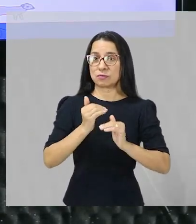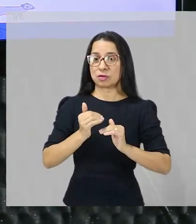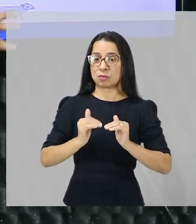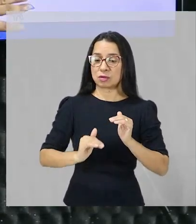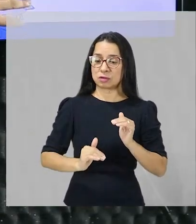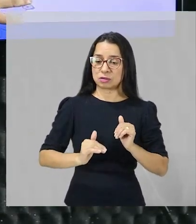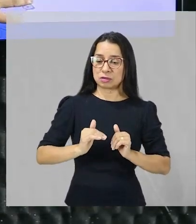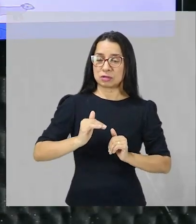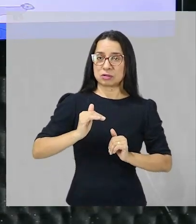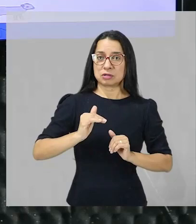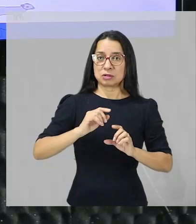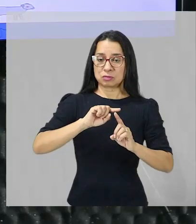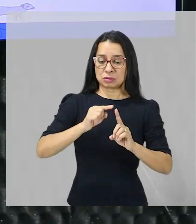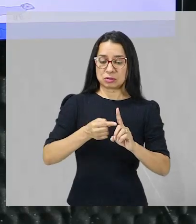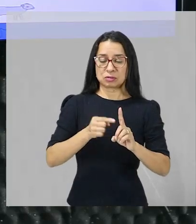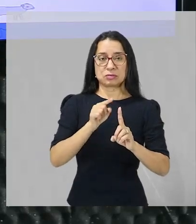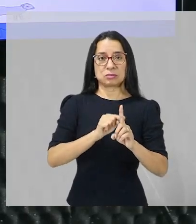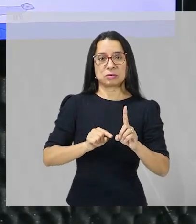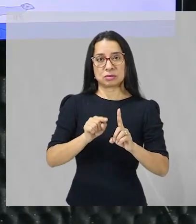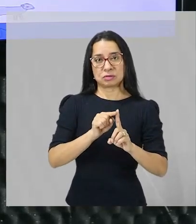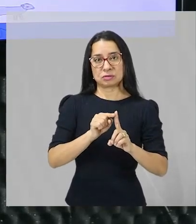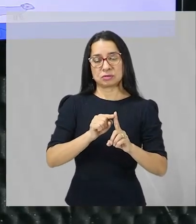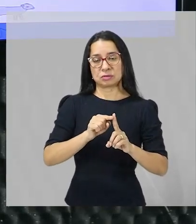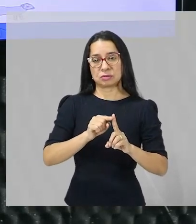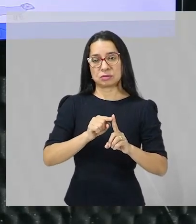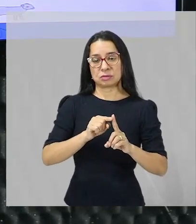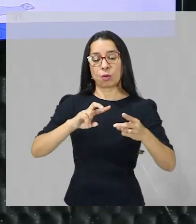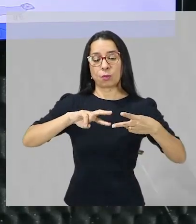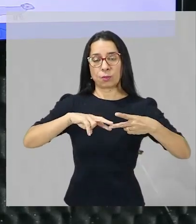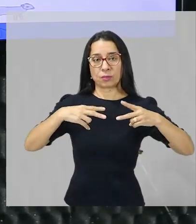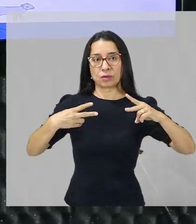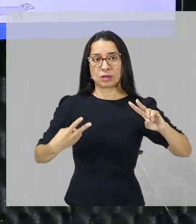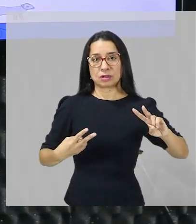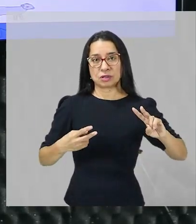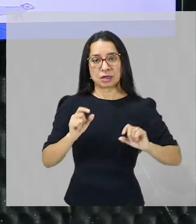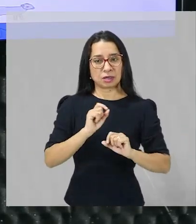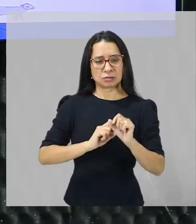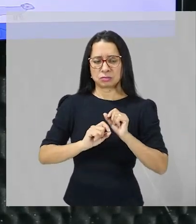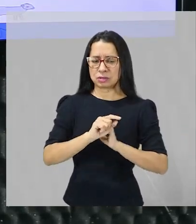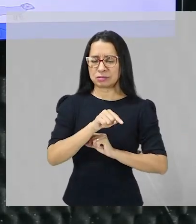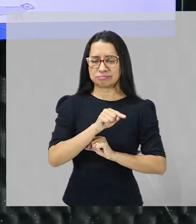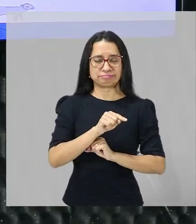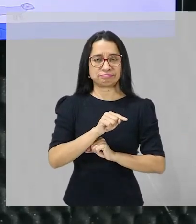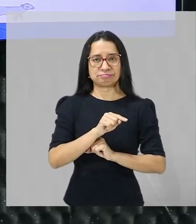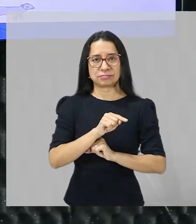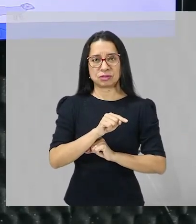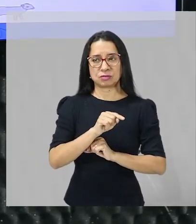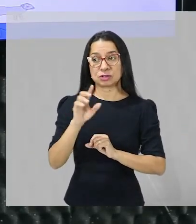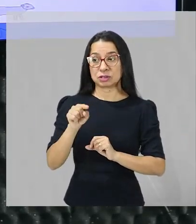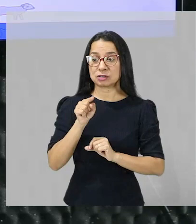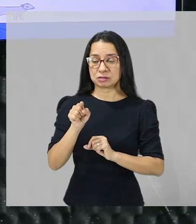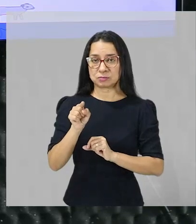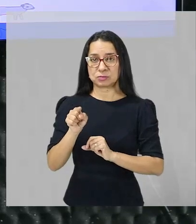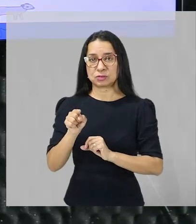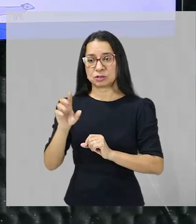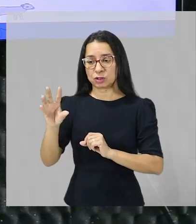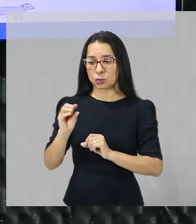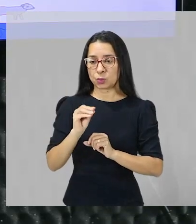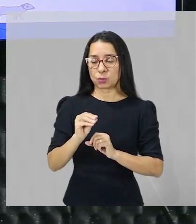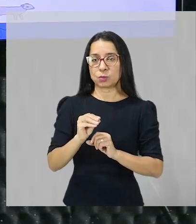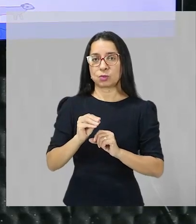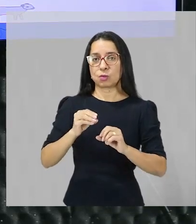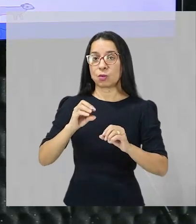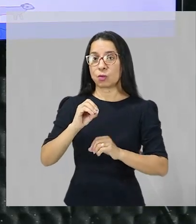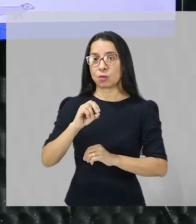mitocondrial que ela vai ter não vai ser dessa, vai ser de quem? Vai ser dessa outra que doou o óvulo, tá? Porque este óvulo